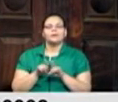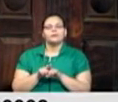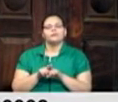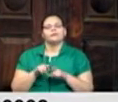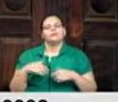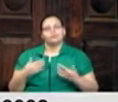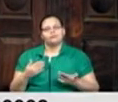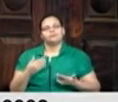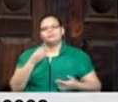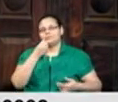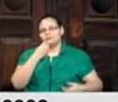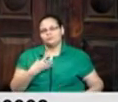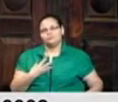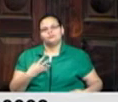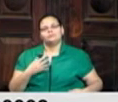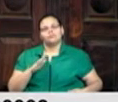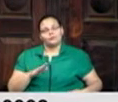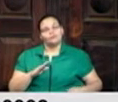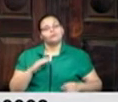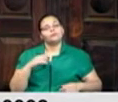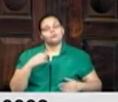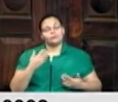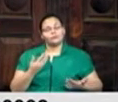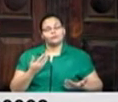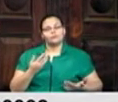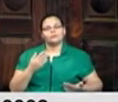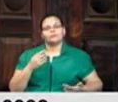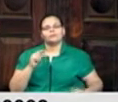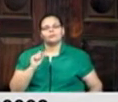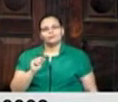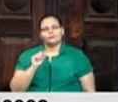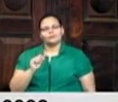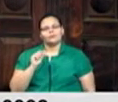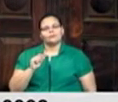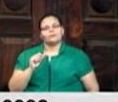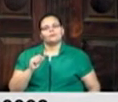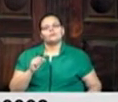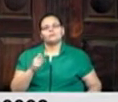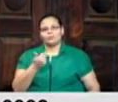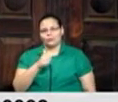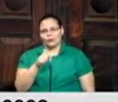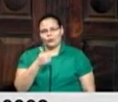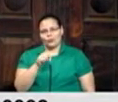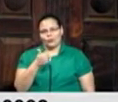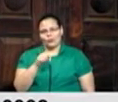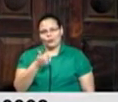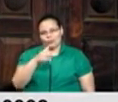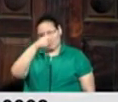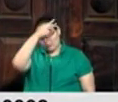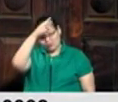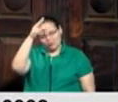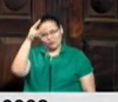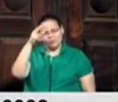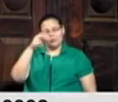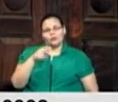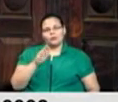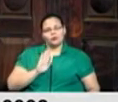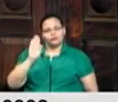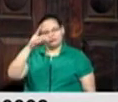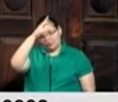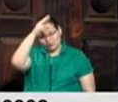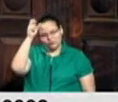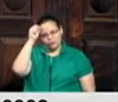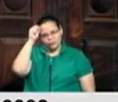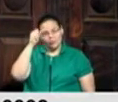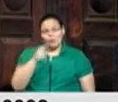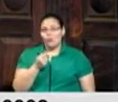altamente dignificante, visto que, entre 11 candidatos, ele chegou